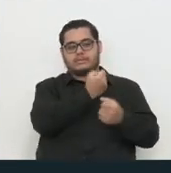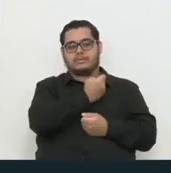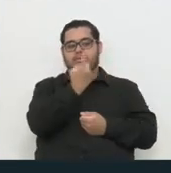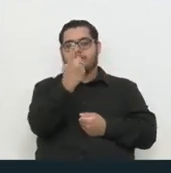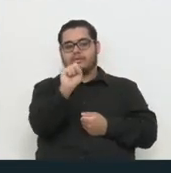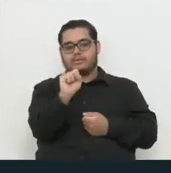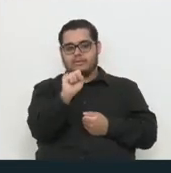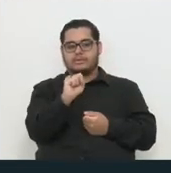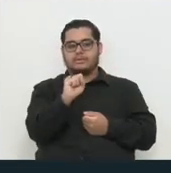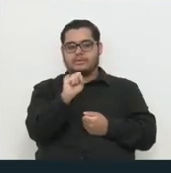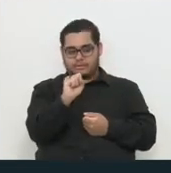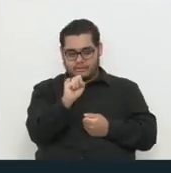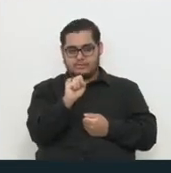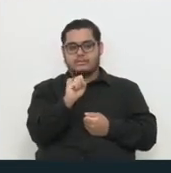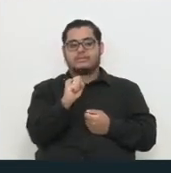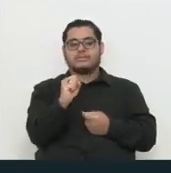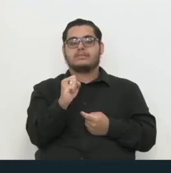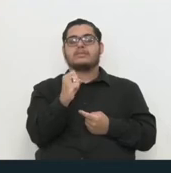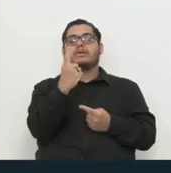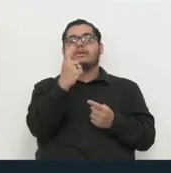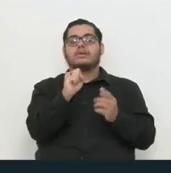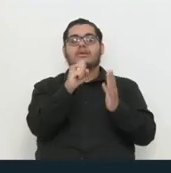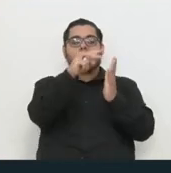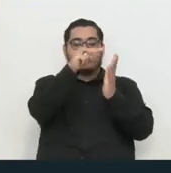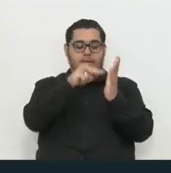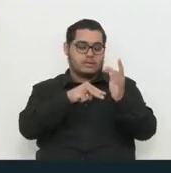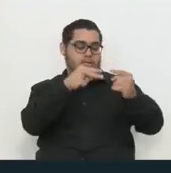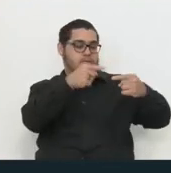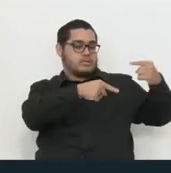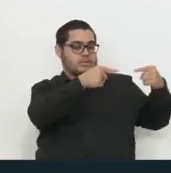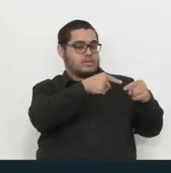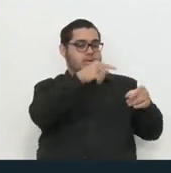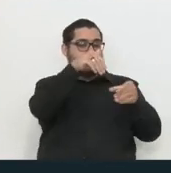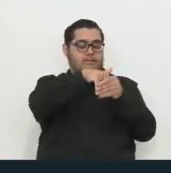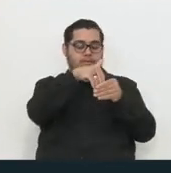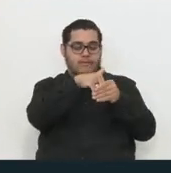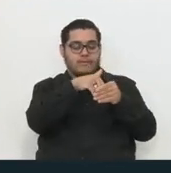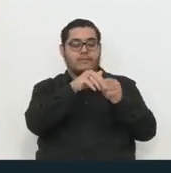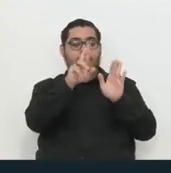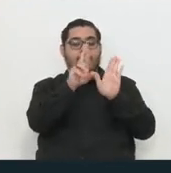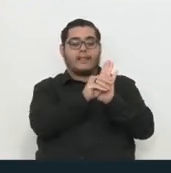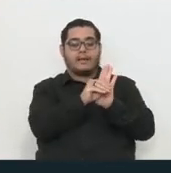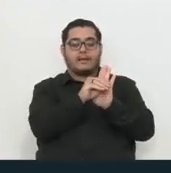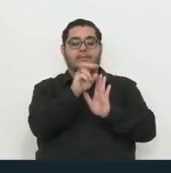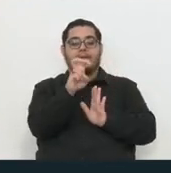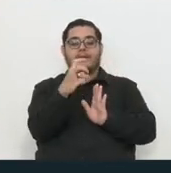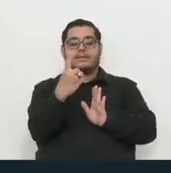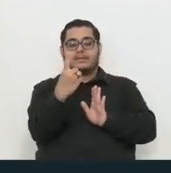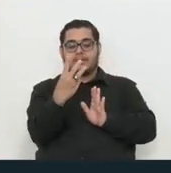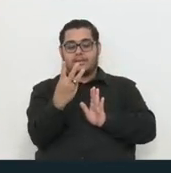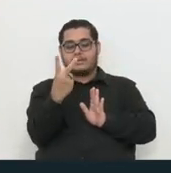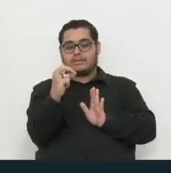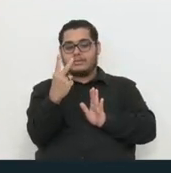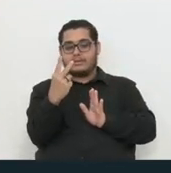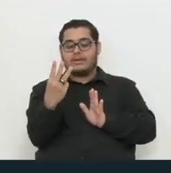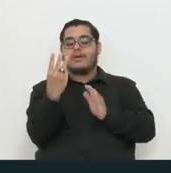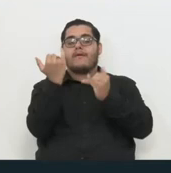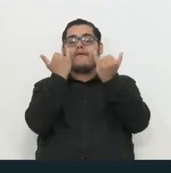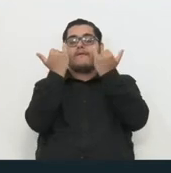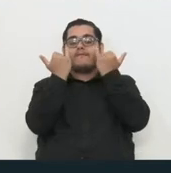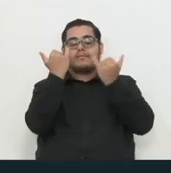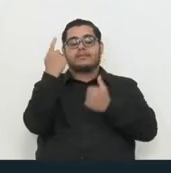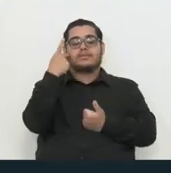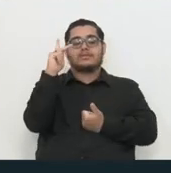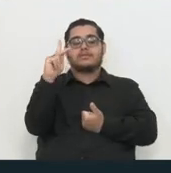ele tem 18 leitura descansar e votação do requerimento 503 2023 informações sobre estudos sobre a